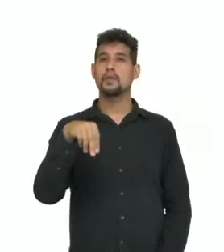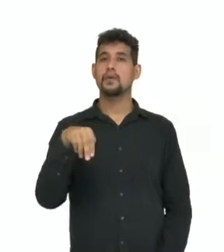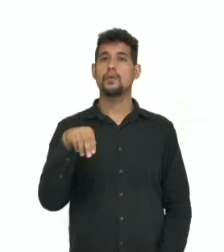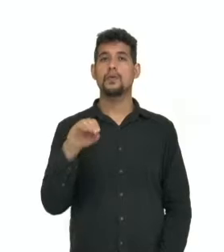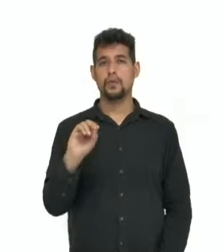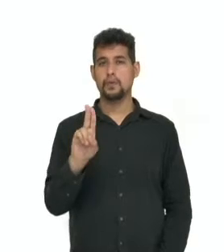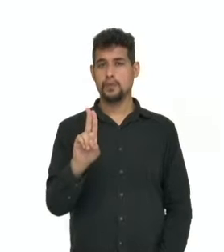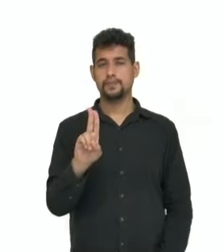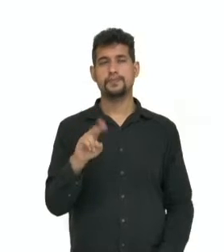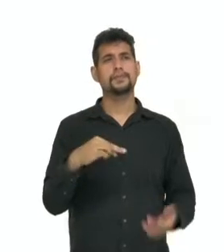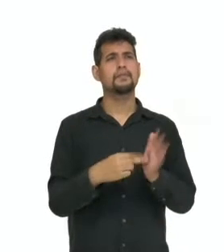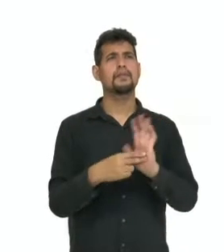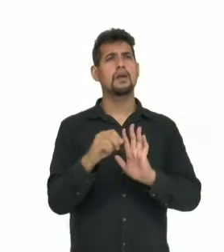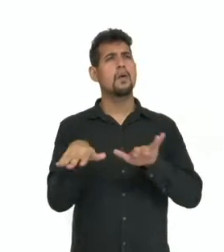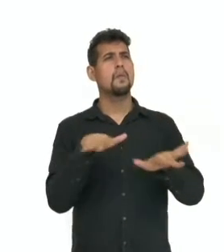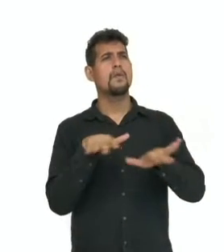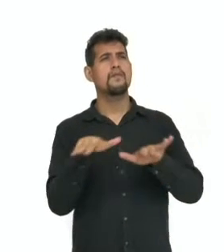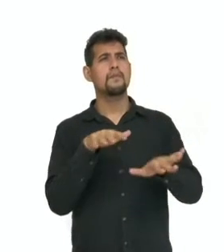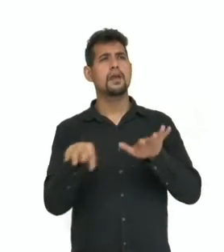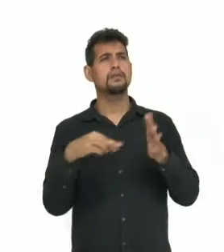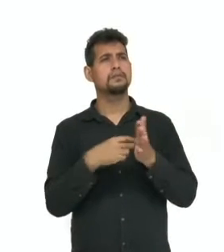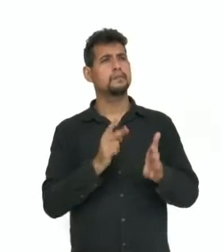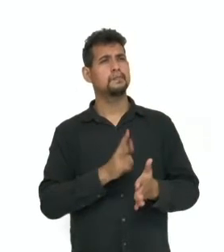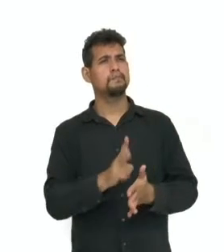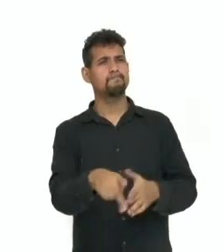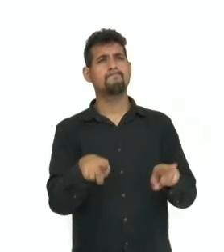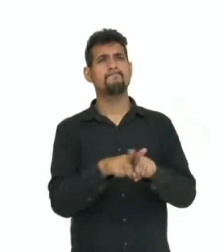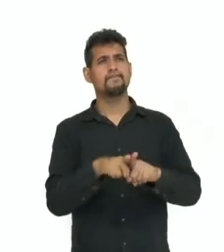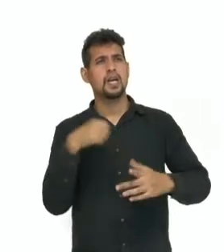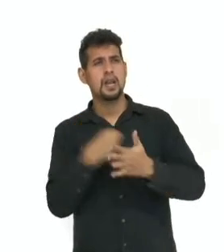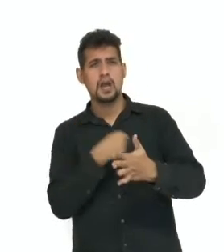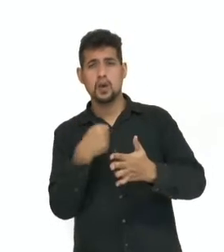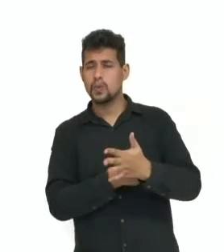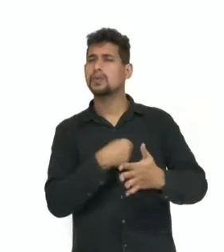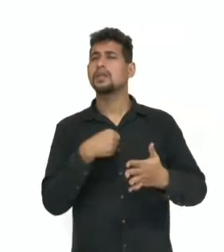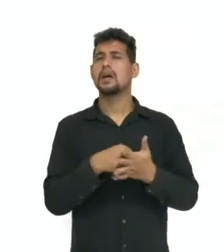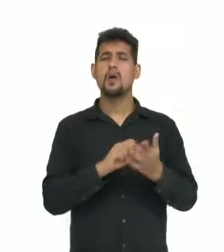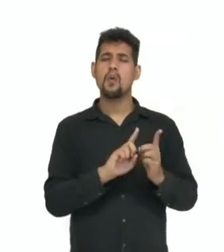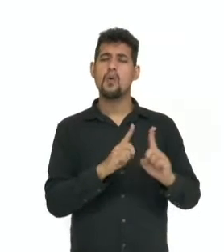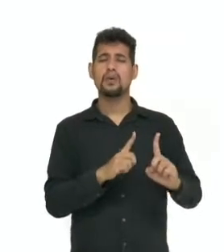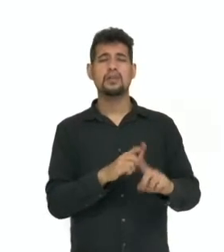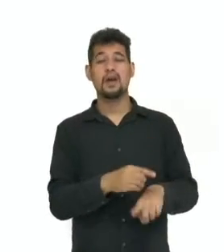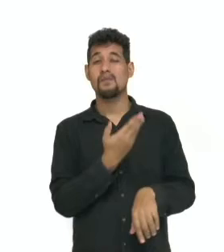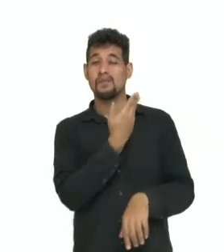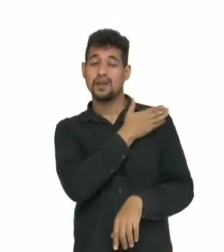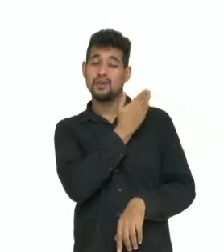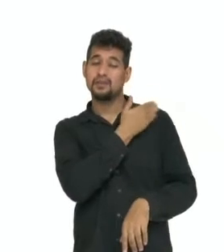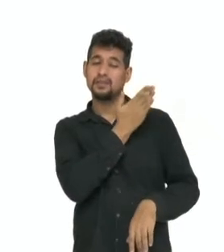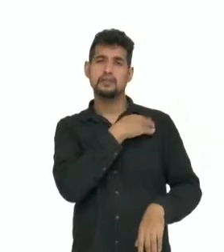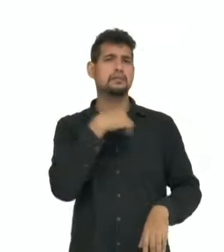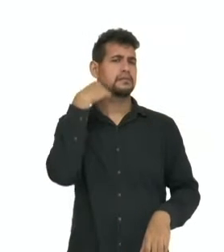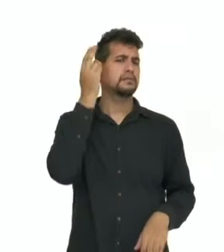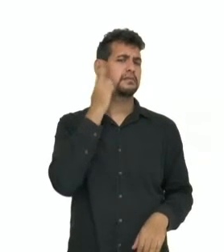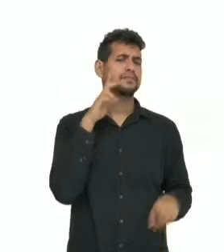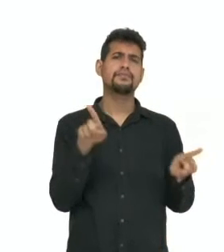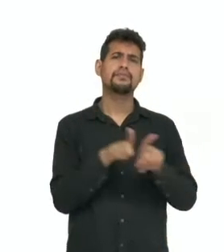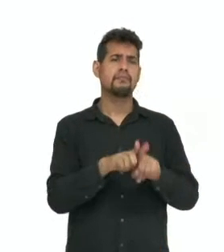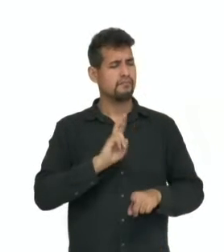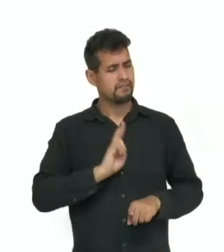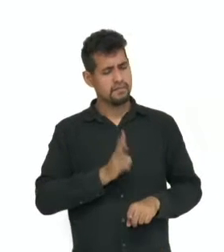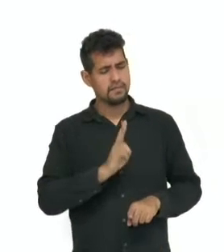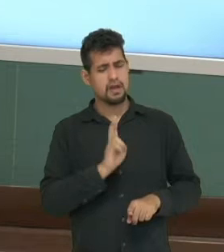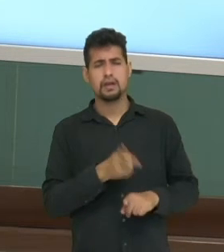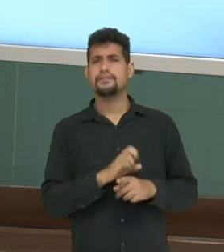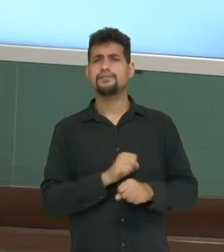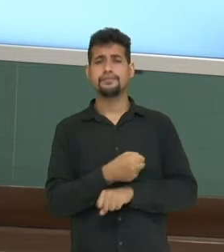MNU. Esse movimento foi muito atuante, claro, na luta contra o racismo, porém também muito atuante na